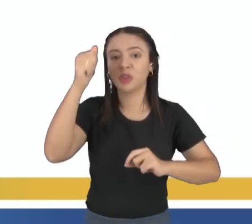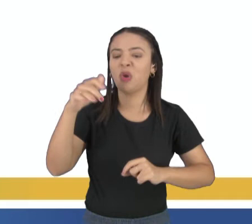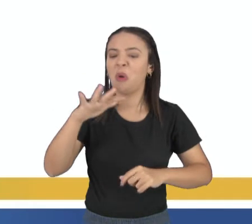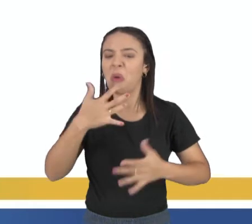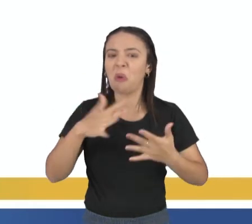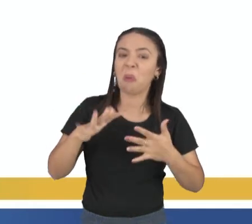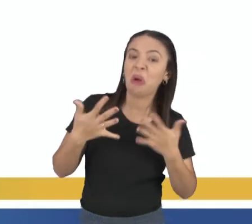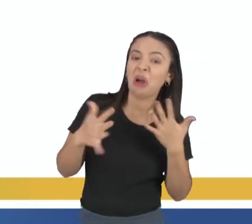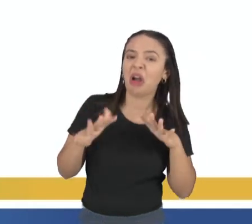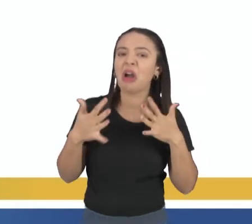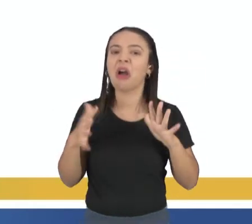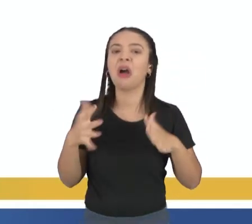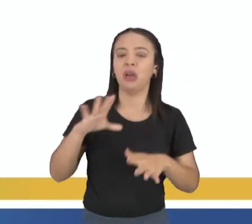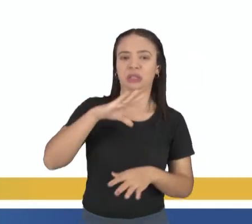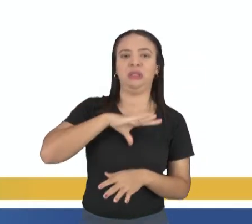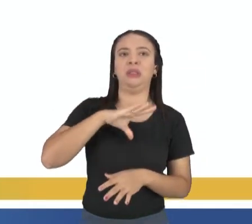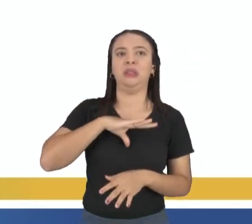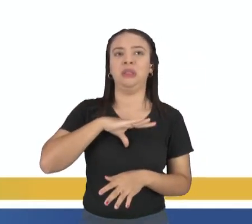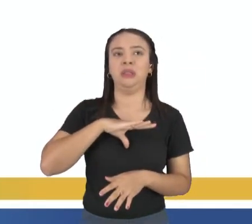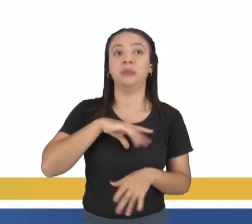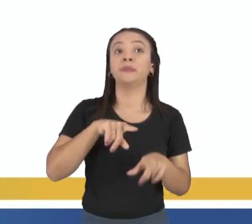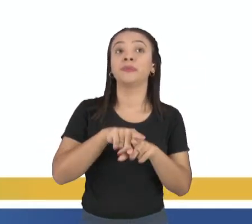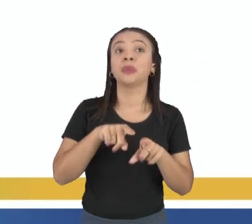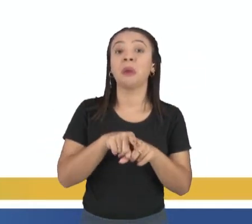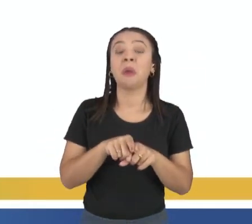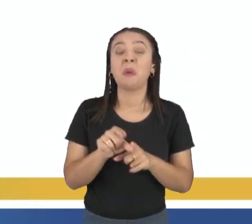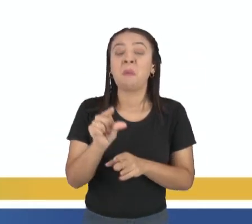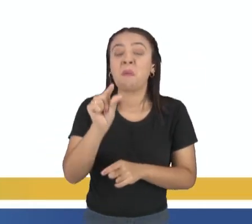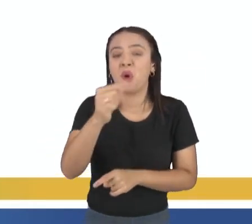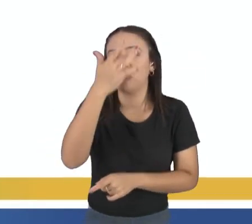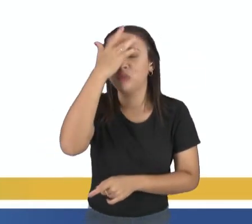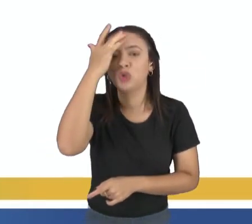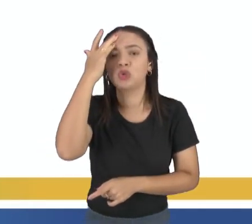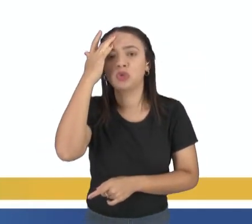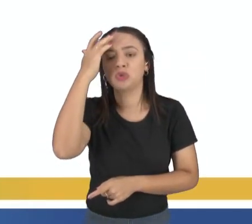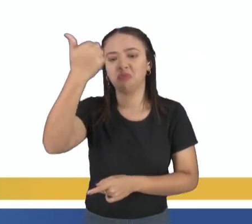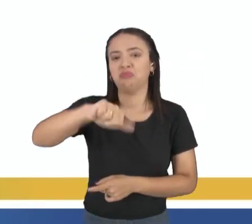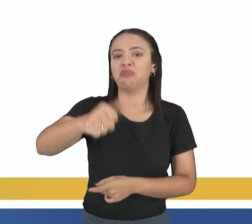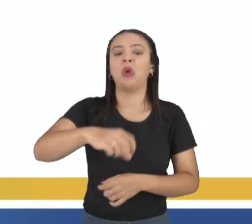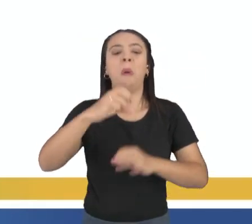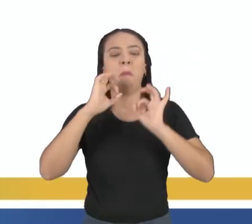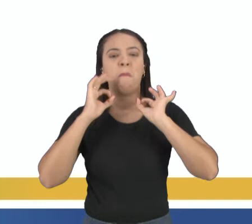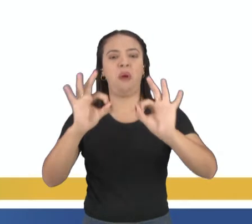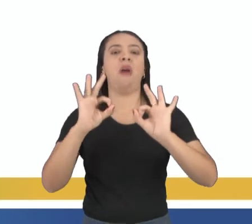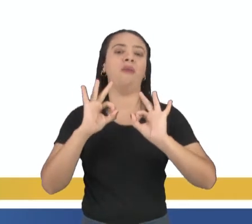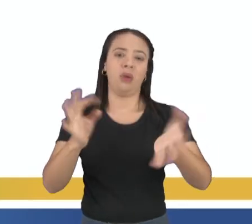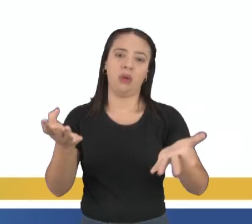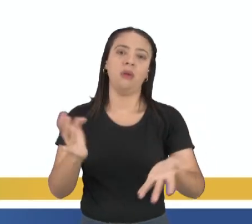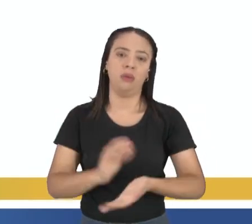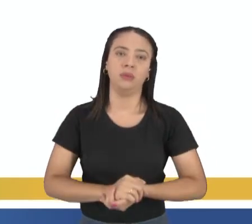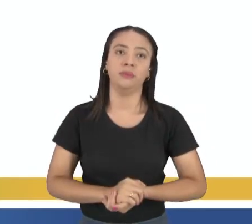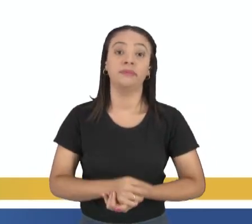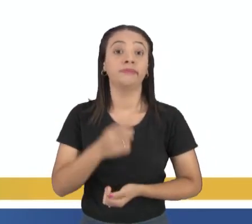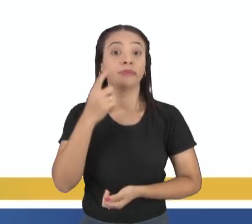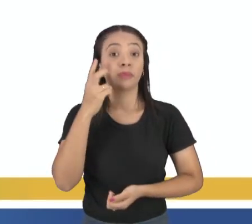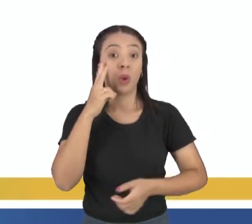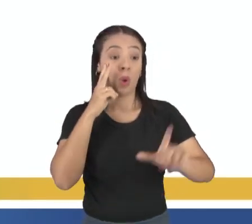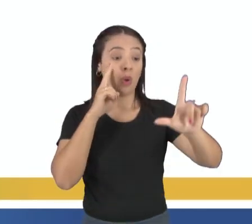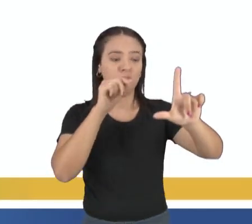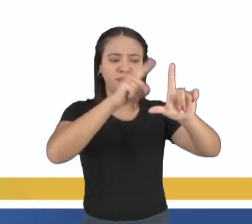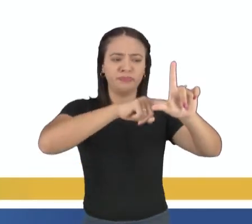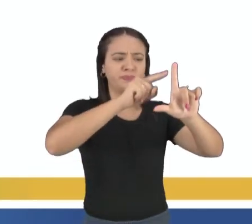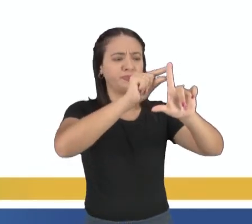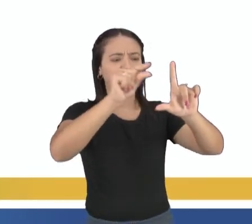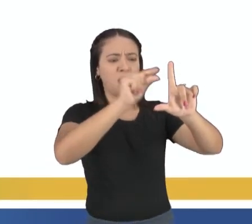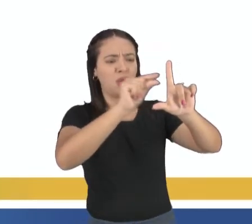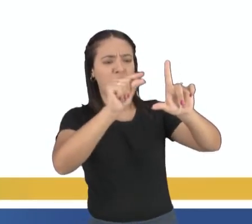menos, né, e que pouquíssimos avaliam em ótima, certo? Então você consegue aí, observando esse gráfico, ter